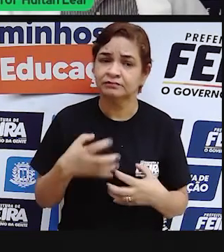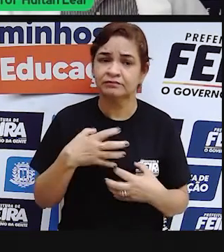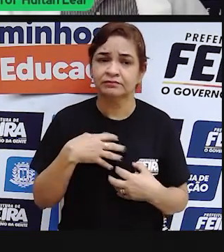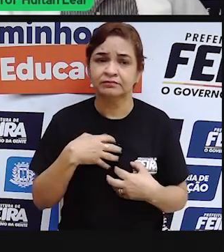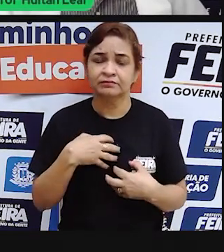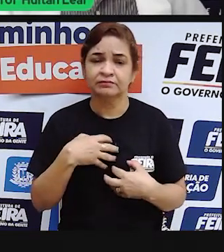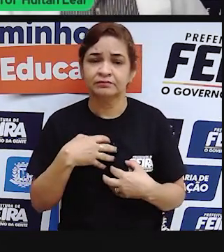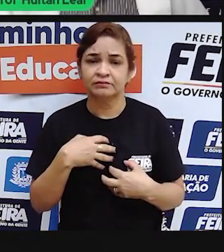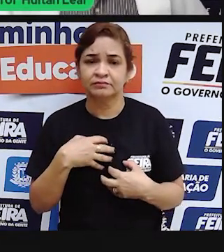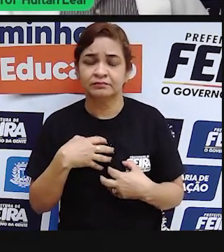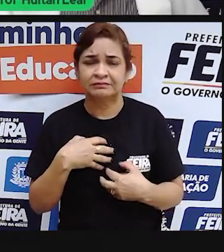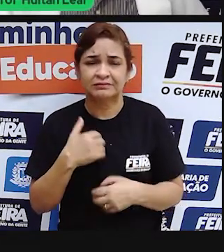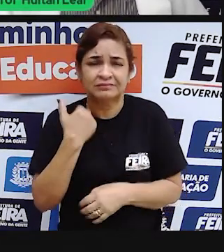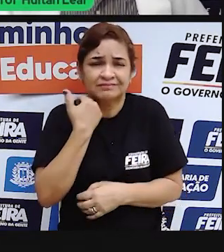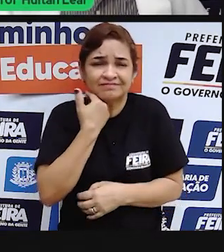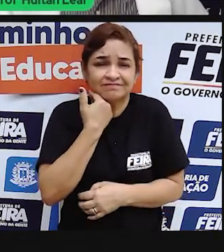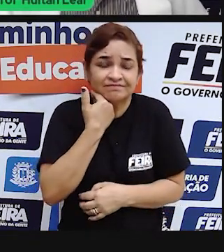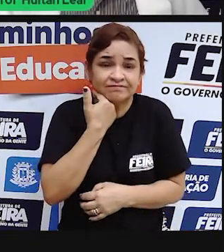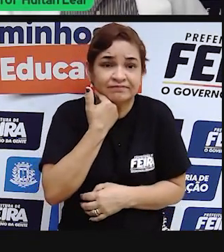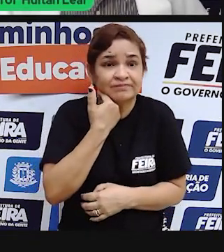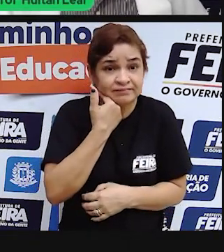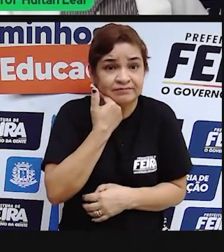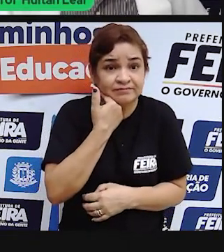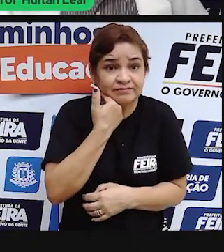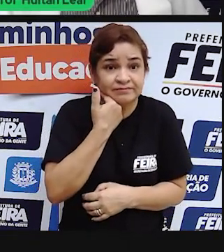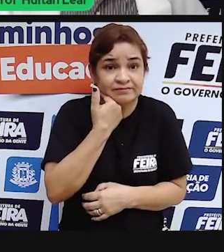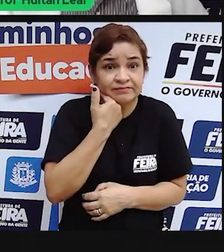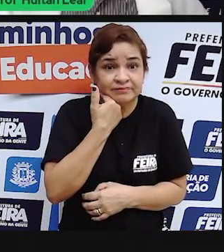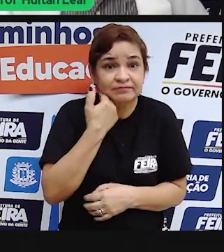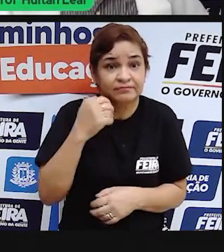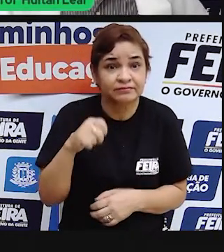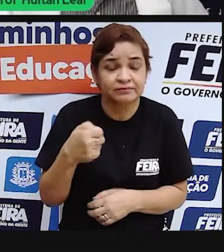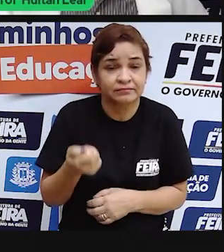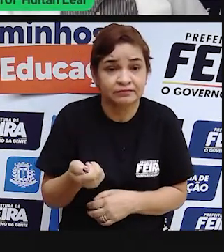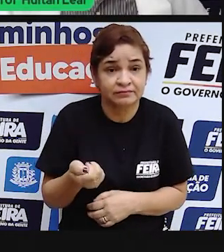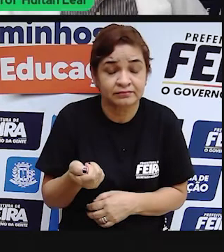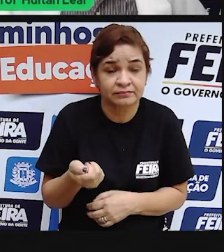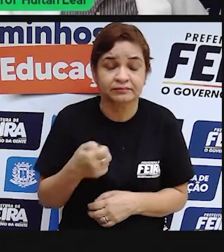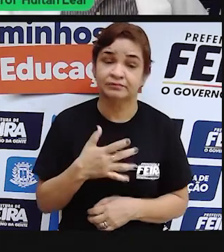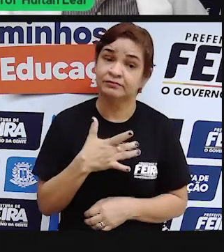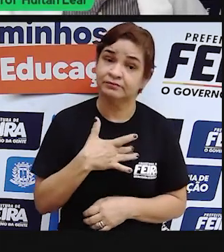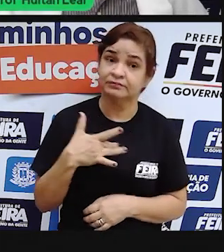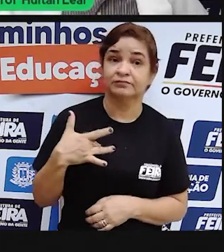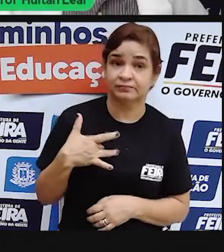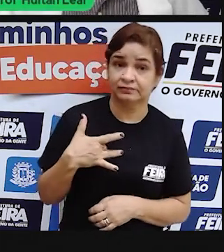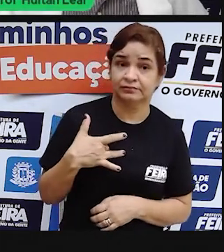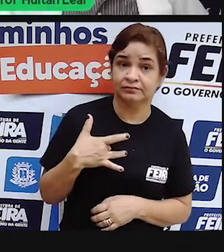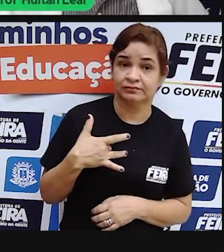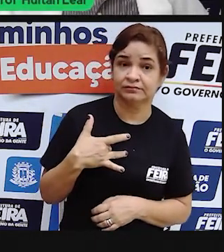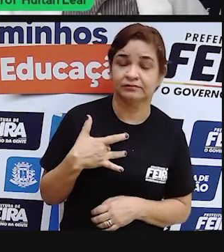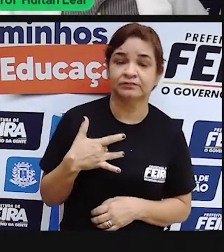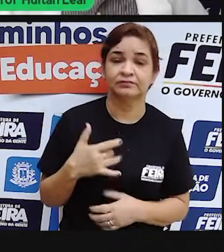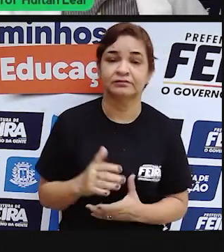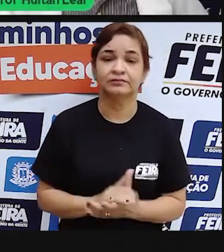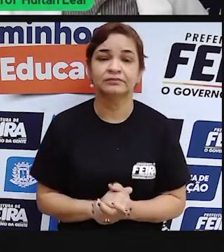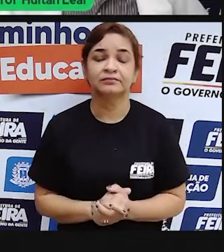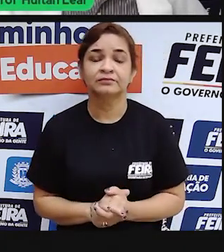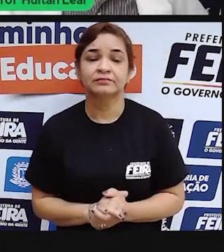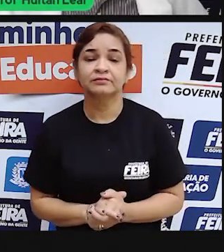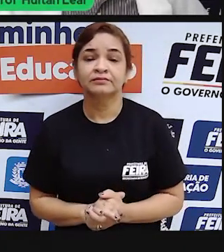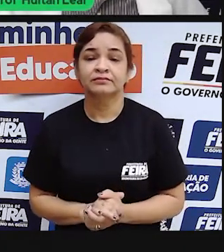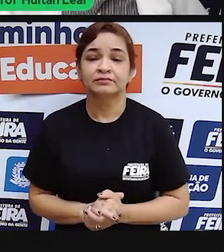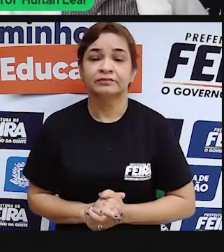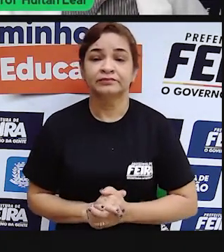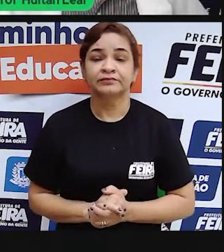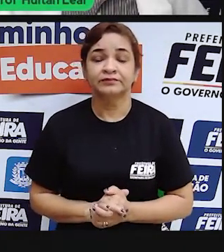uma febre, não é? Uma febre que é um sinal de algum problema de saúde. Ele é